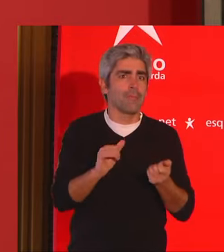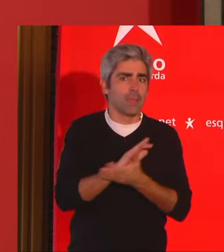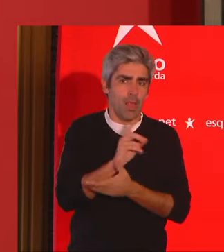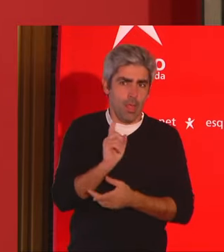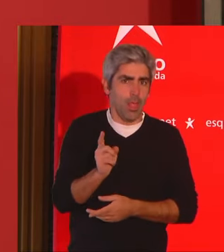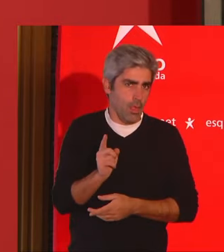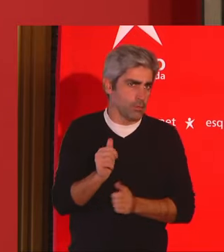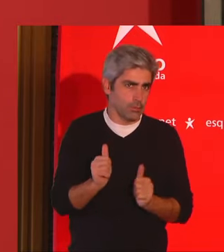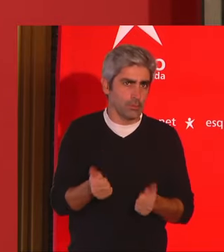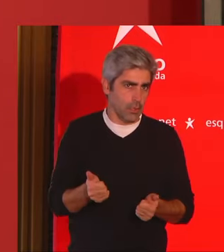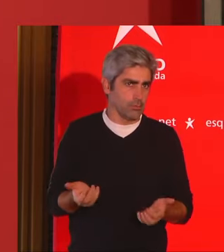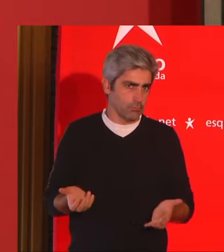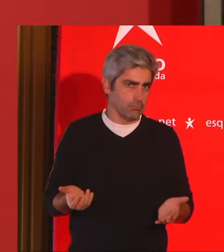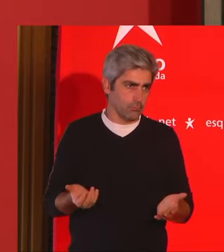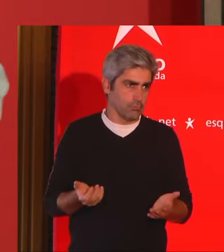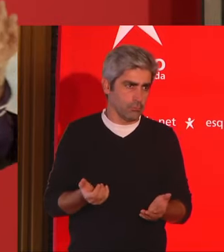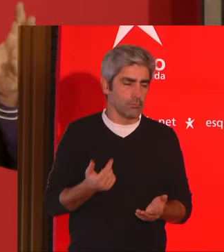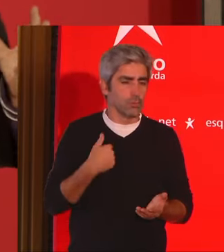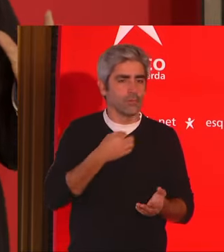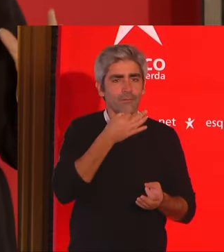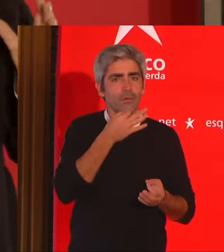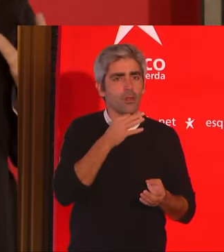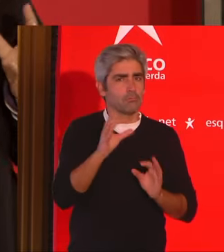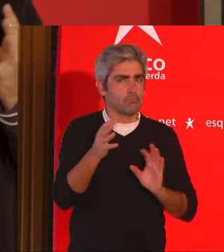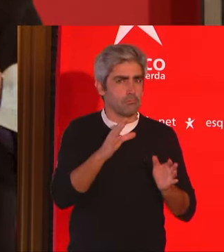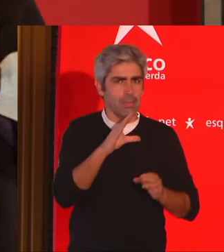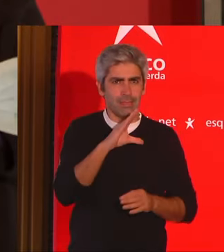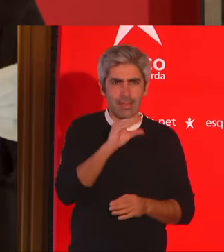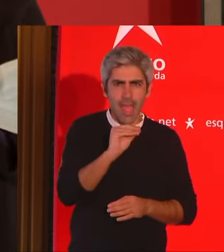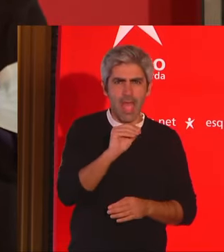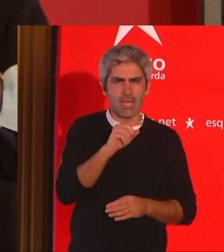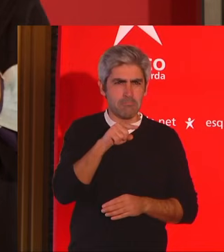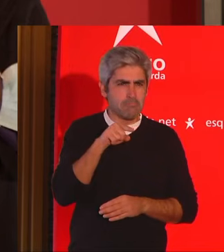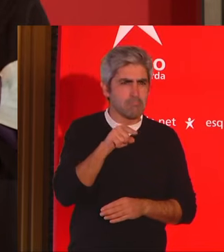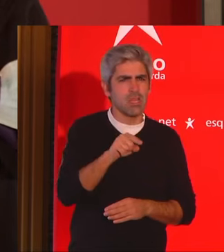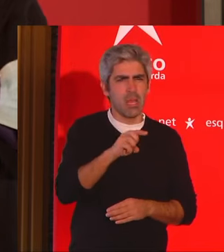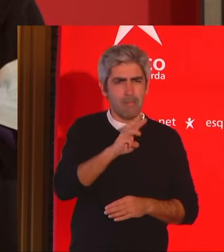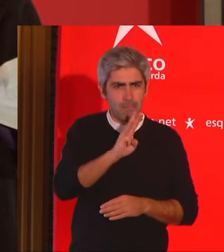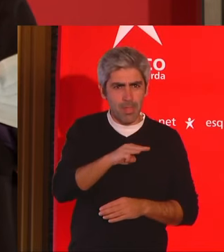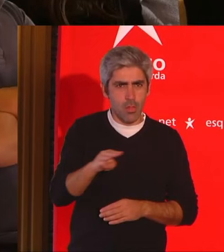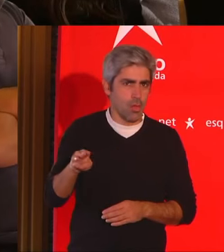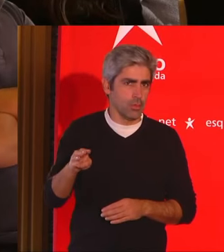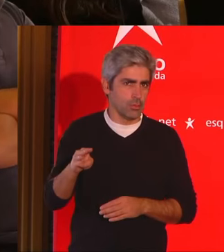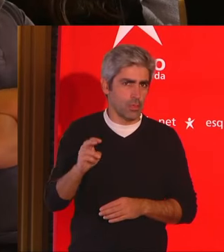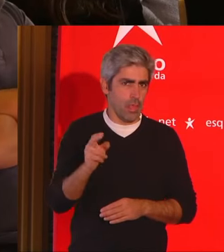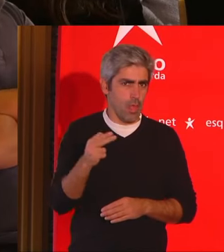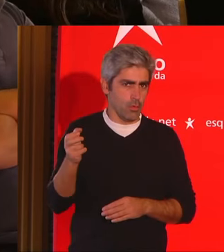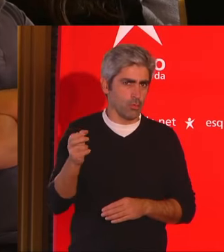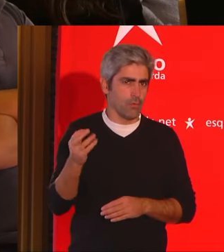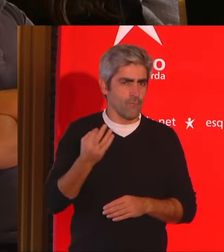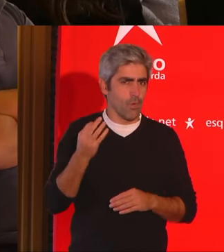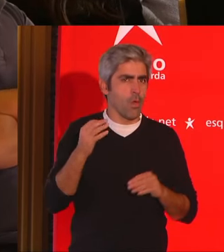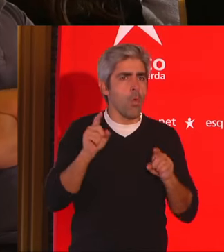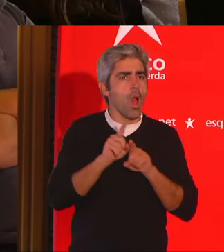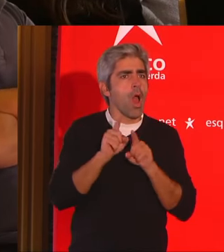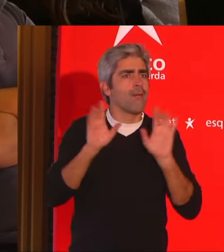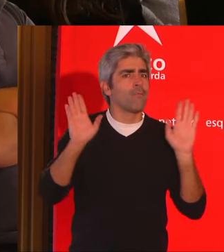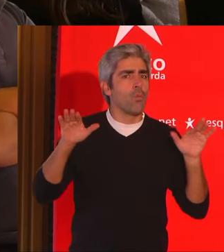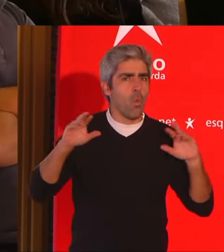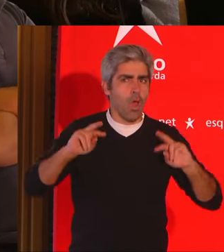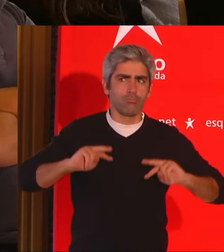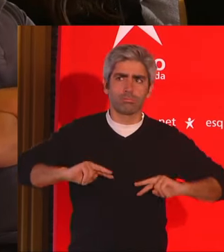imprensa, é que estávamos a falar de cerca de 10 mil milhões de euros que tinham voado para